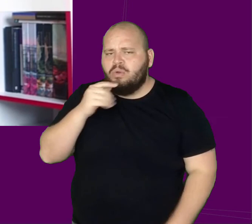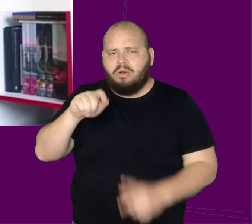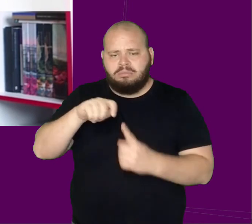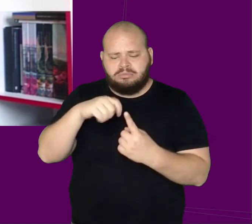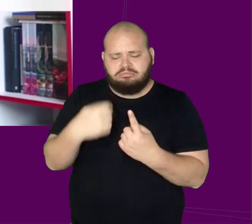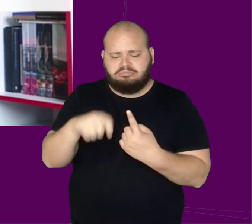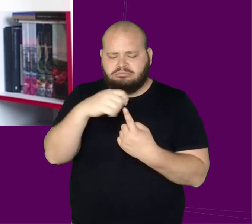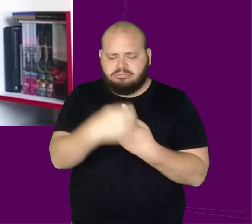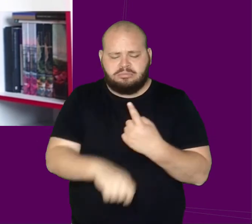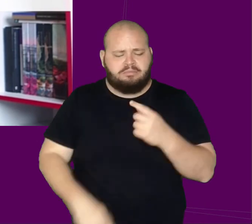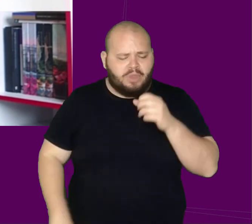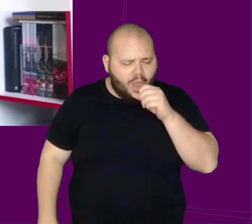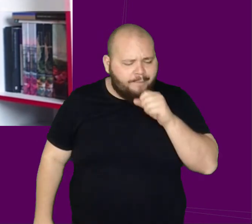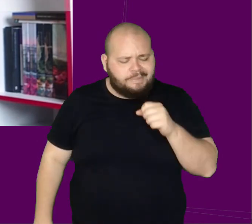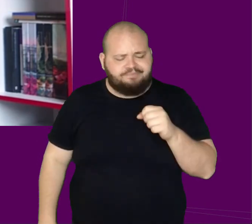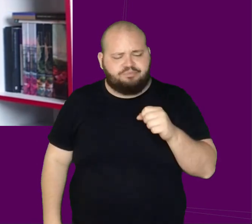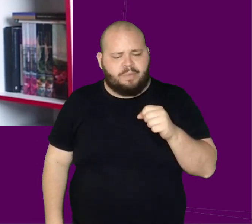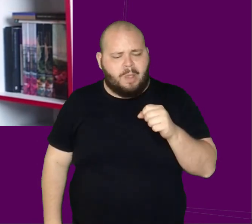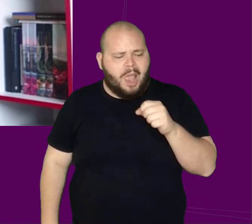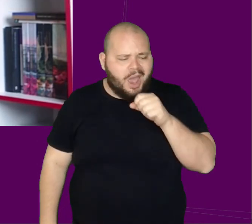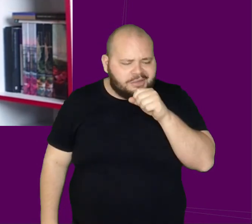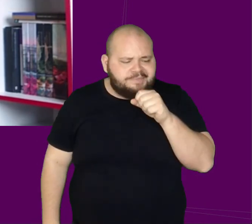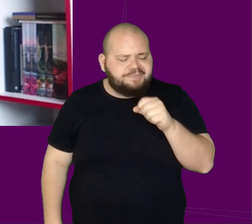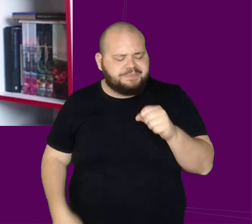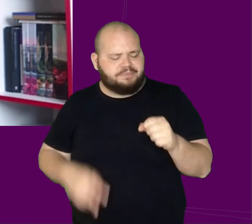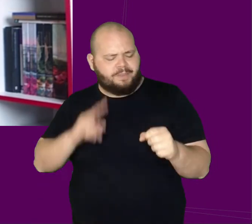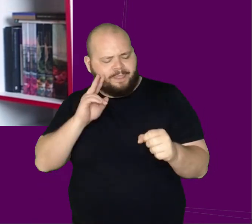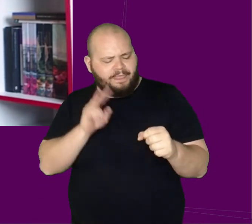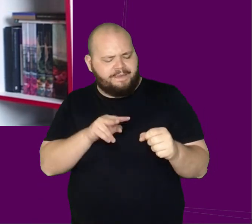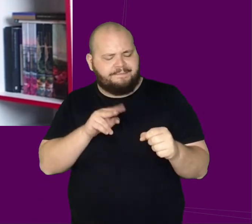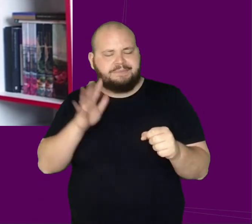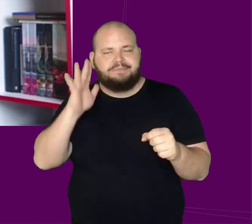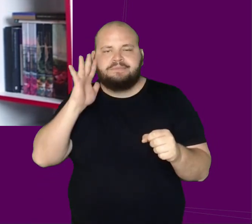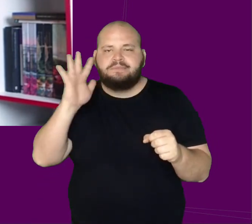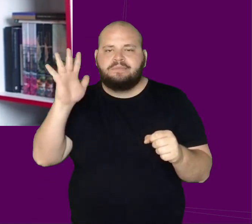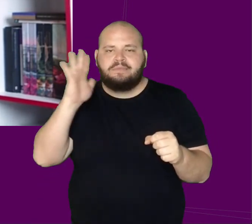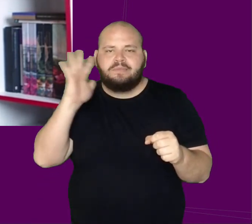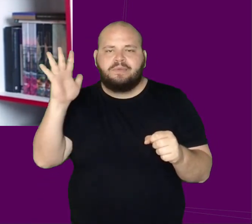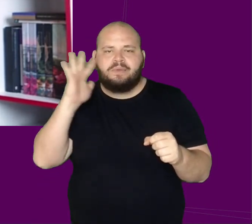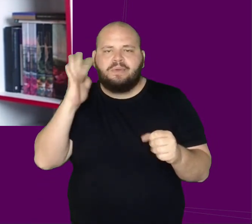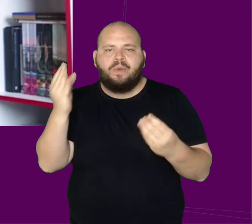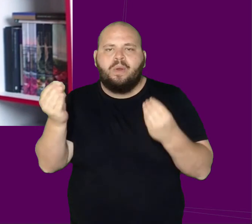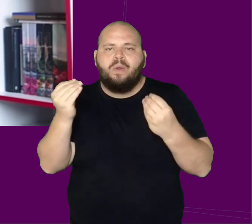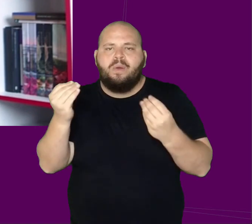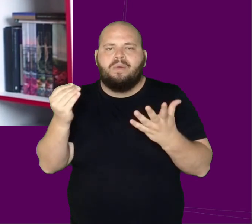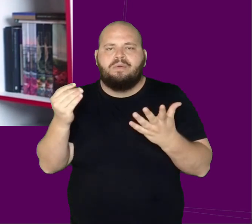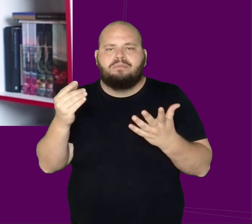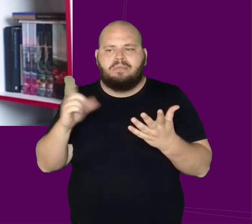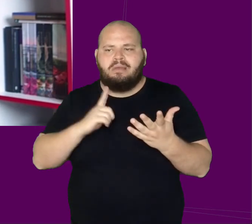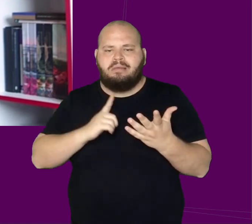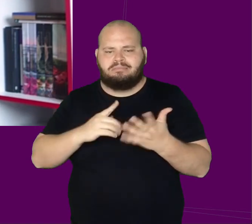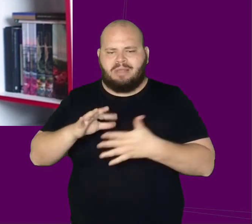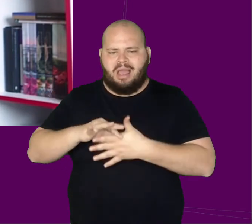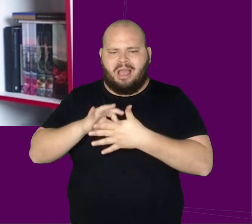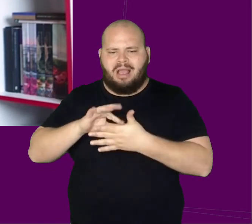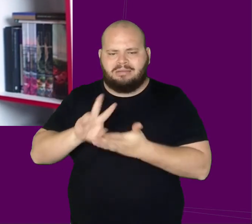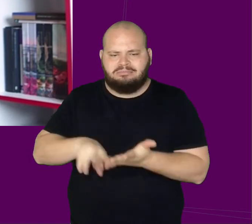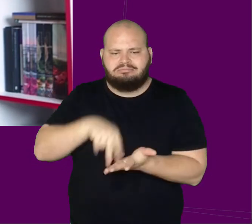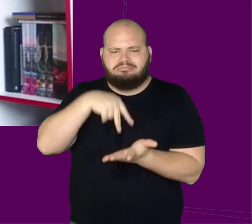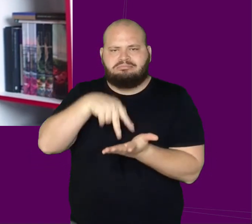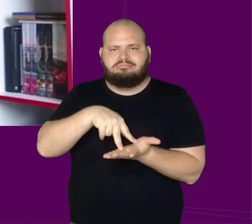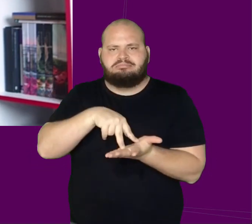comendo banana e dessa banana ele vai pensar, bom, como é que é a ressurreição da